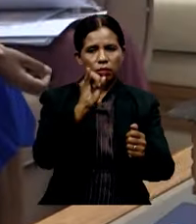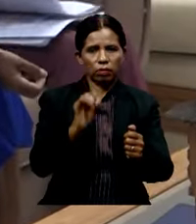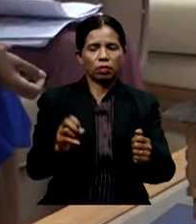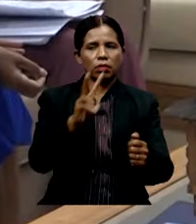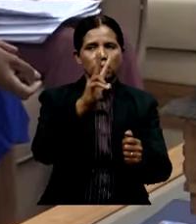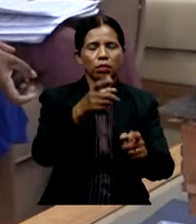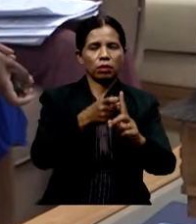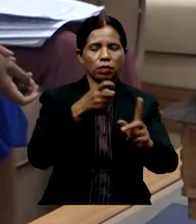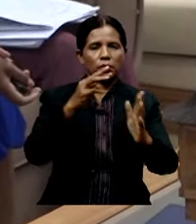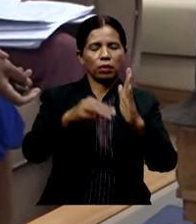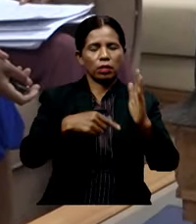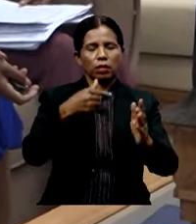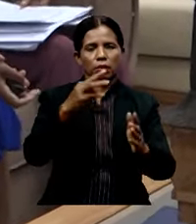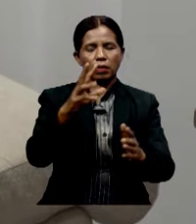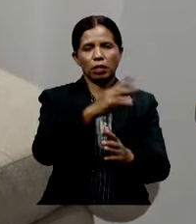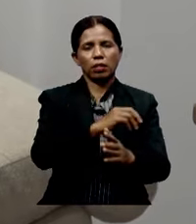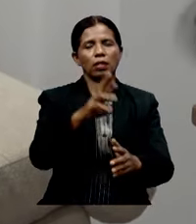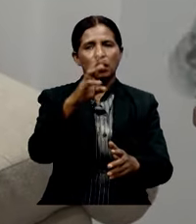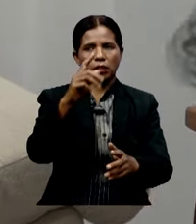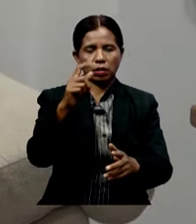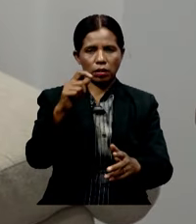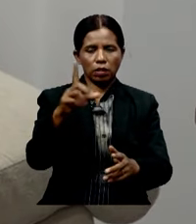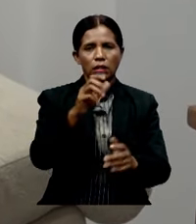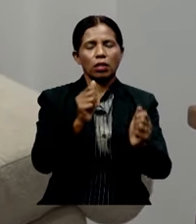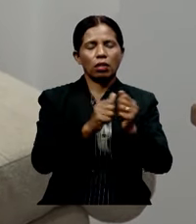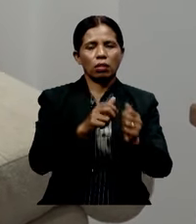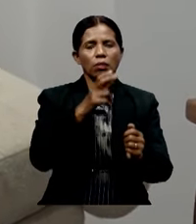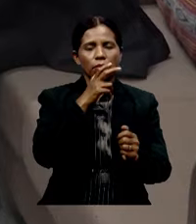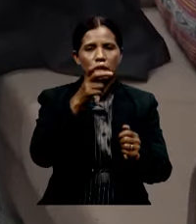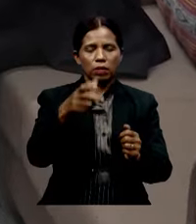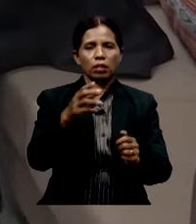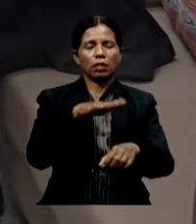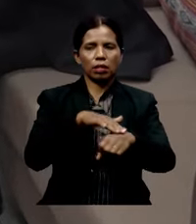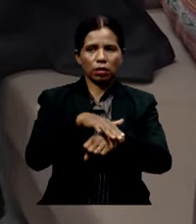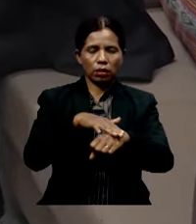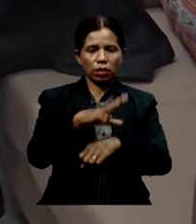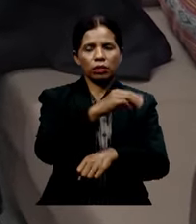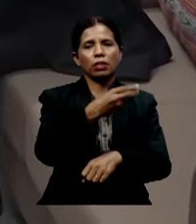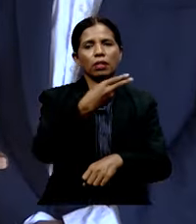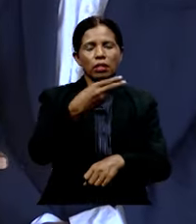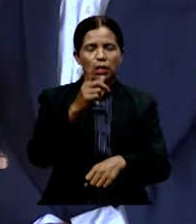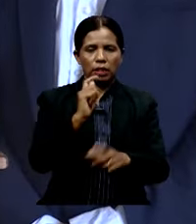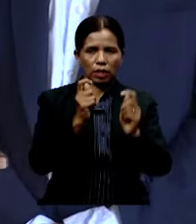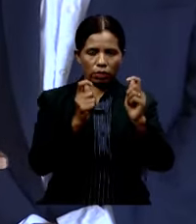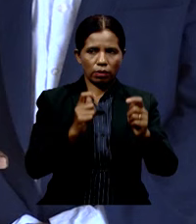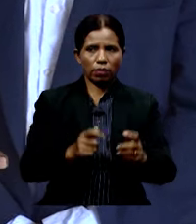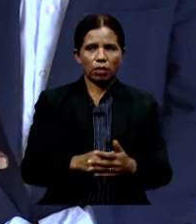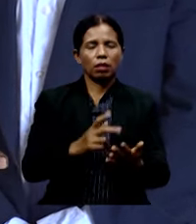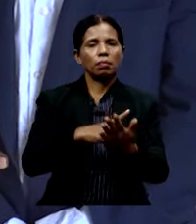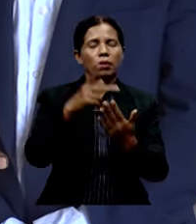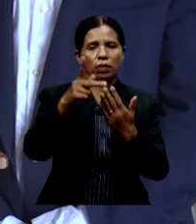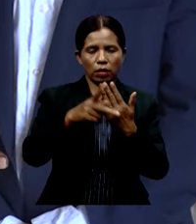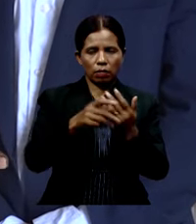rua Rússia Media Gemen TV no RTTLI, rolando português e inglês no Mosteto. Também o programa, né,